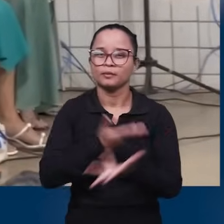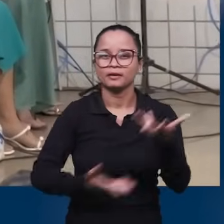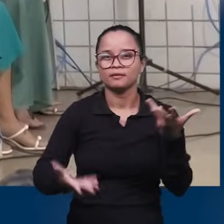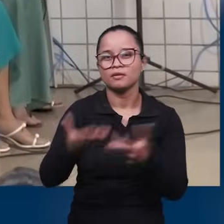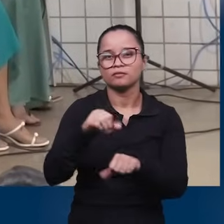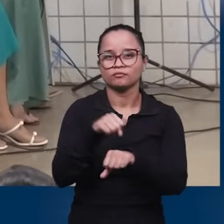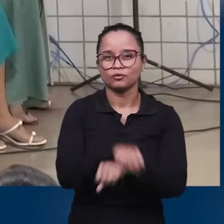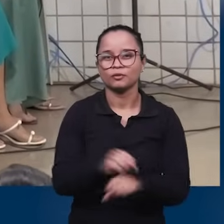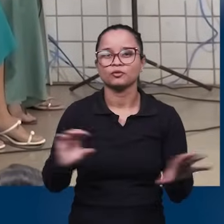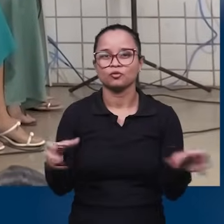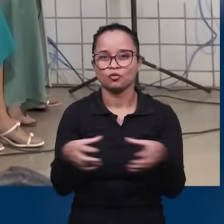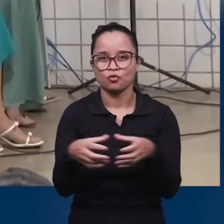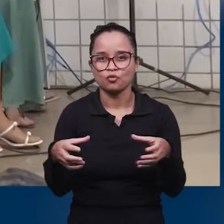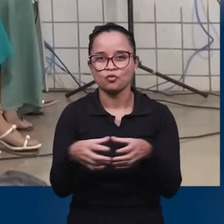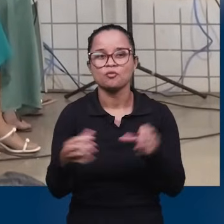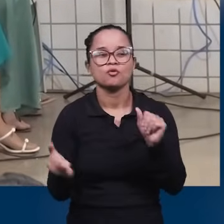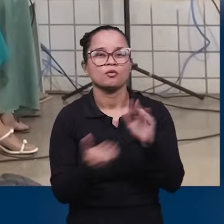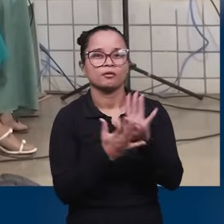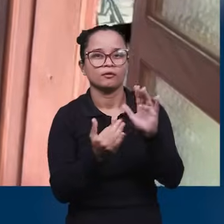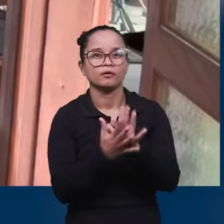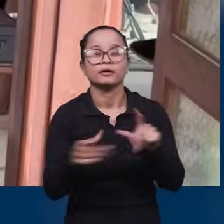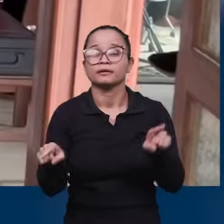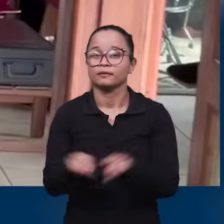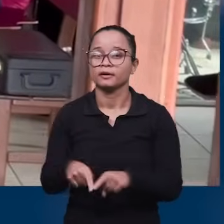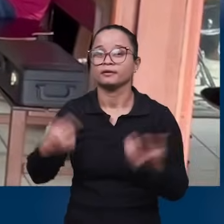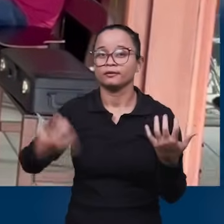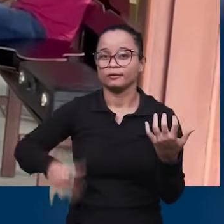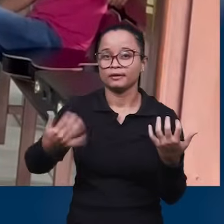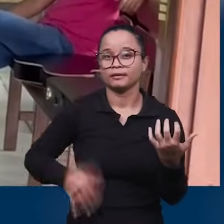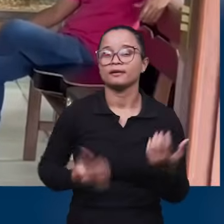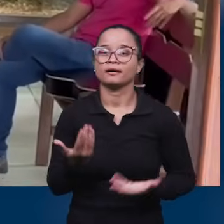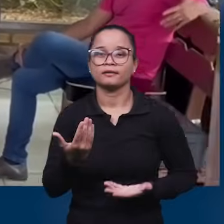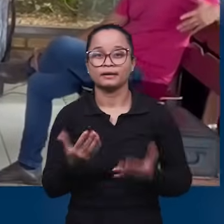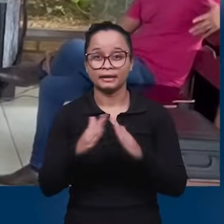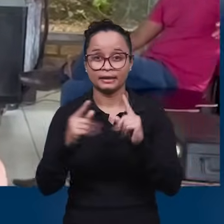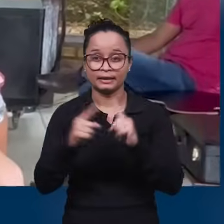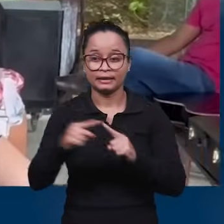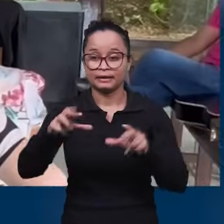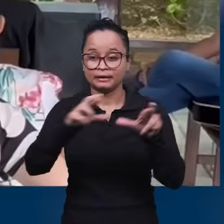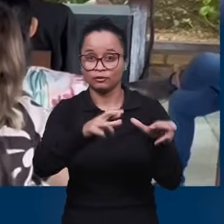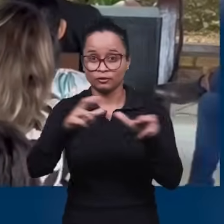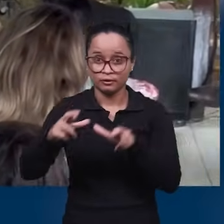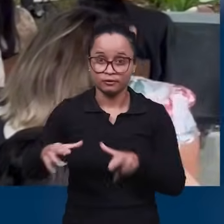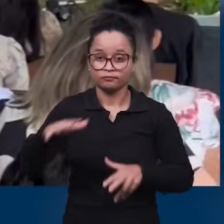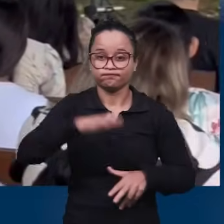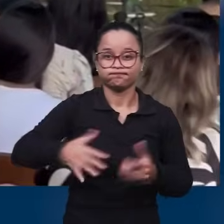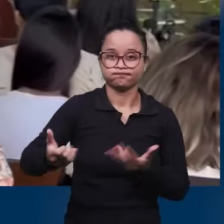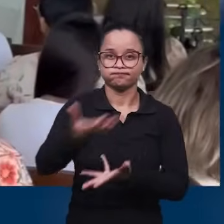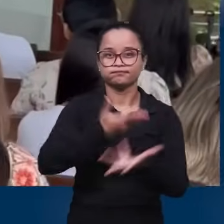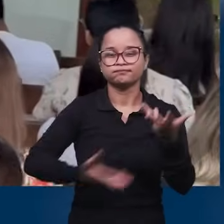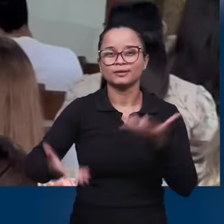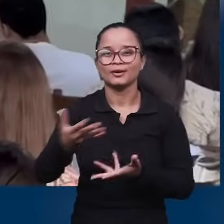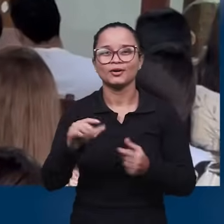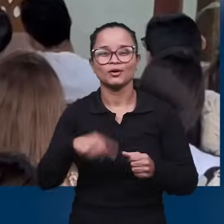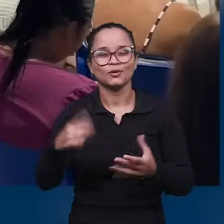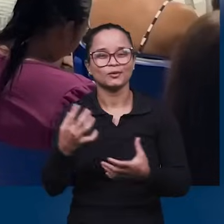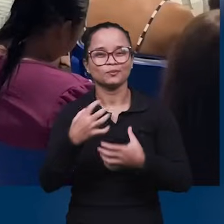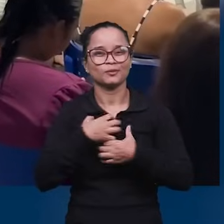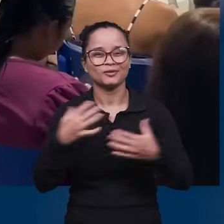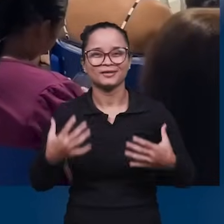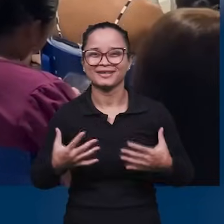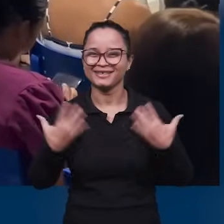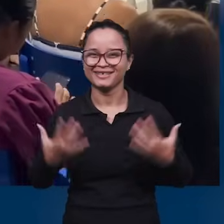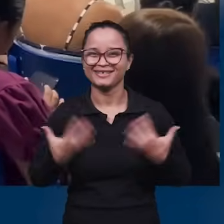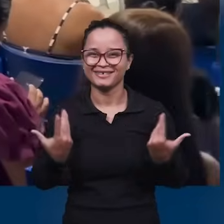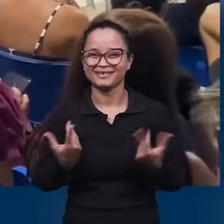louvor e instrumentistas. As igrejas da nossa região estão participando. E nós estamos felizes por essa